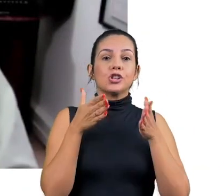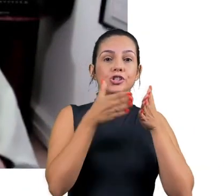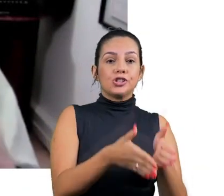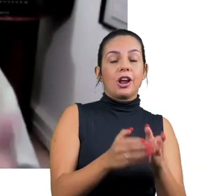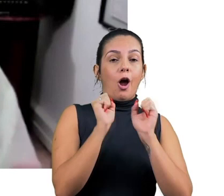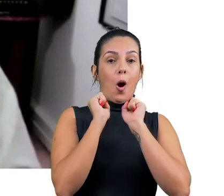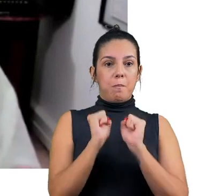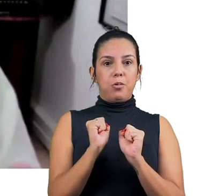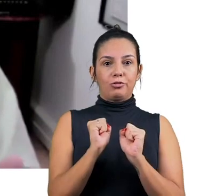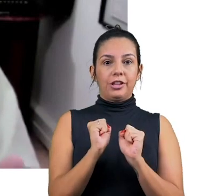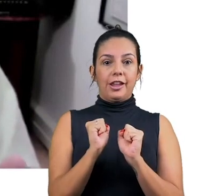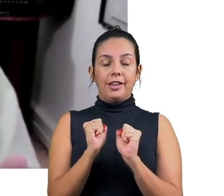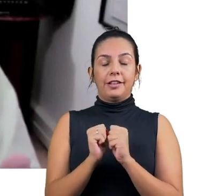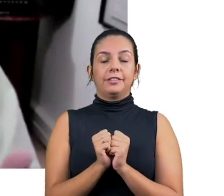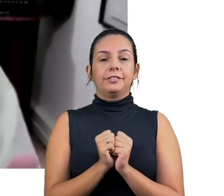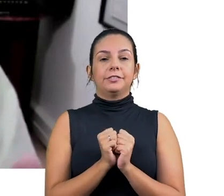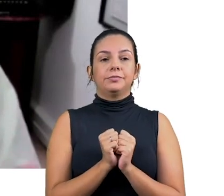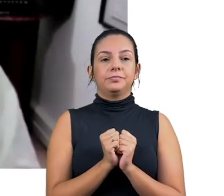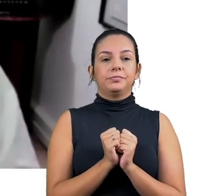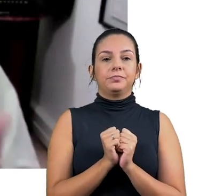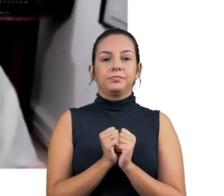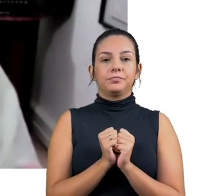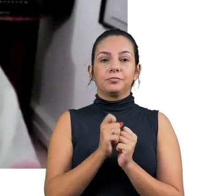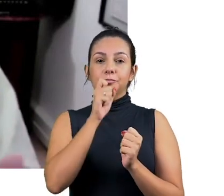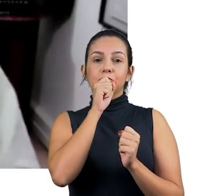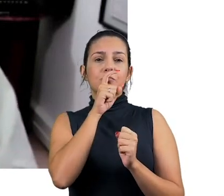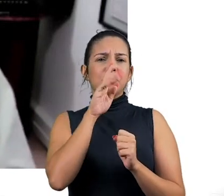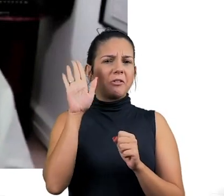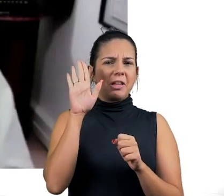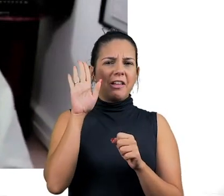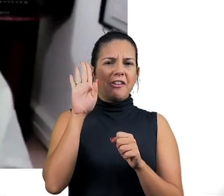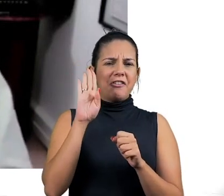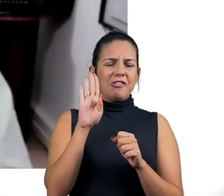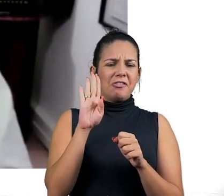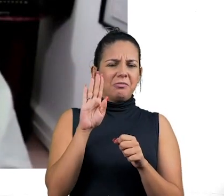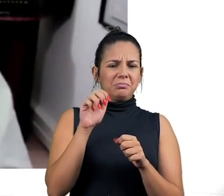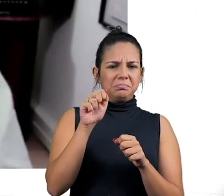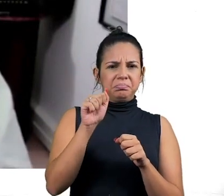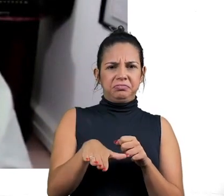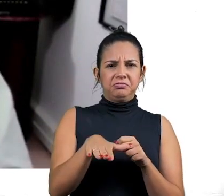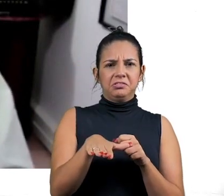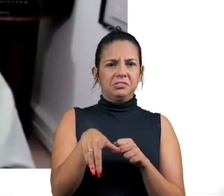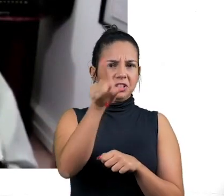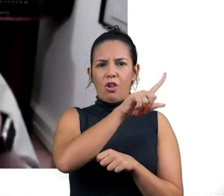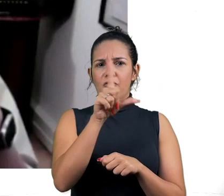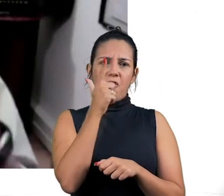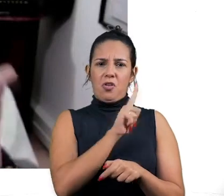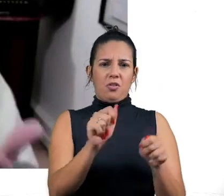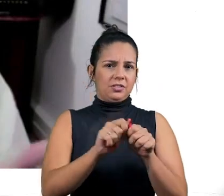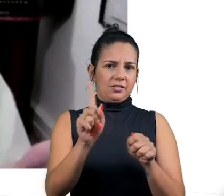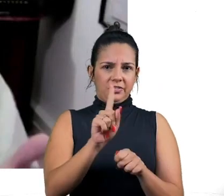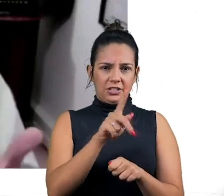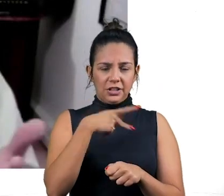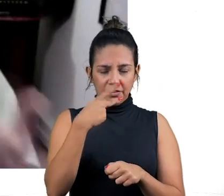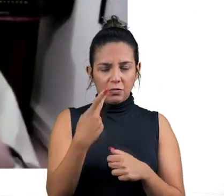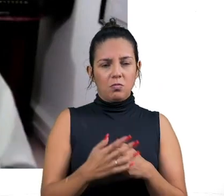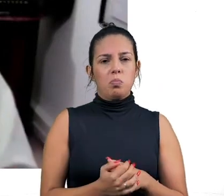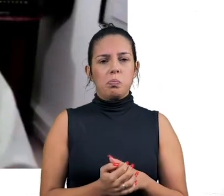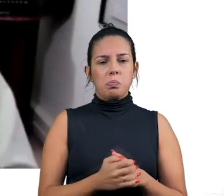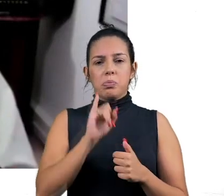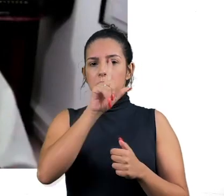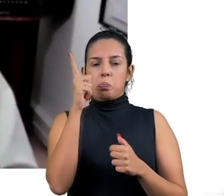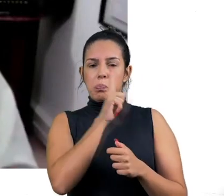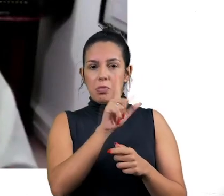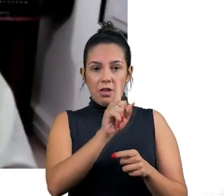ao poder com promessas muito vãs, promessas que eles não vão cumprir. E por isso eu dizia, se